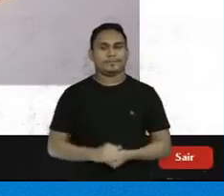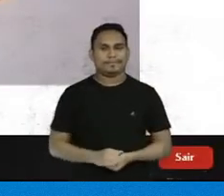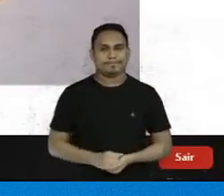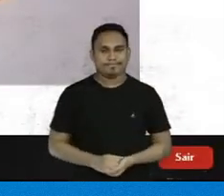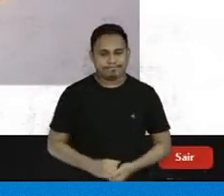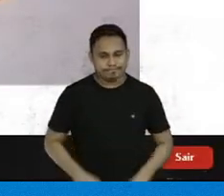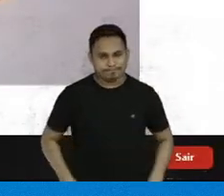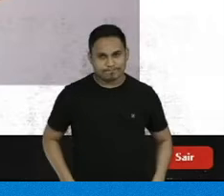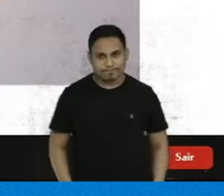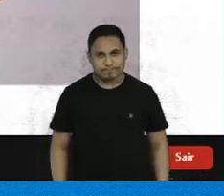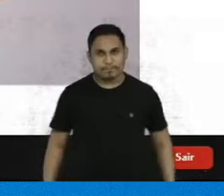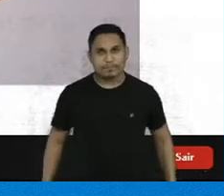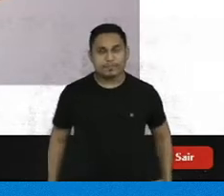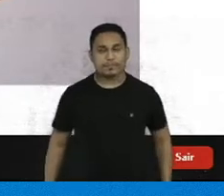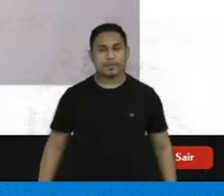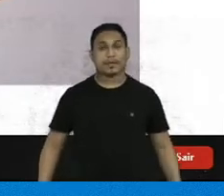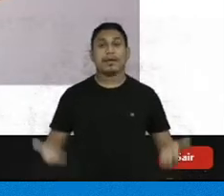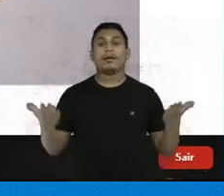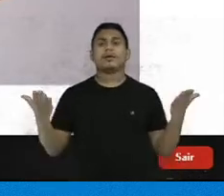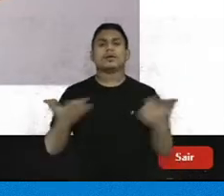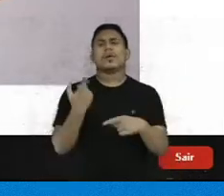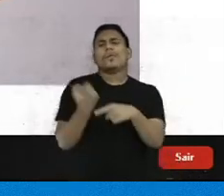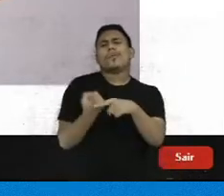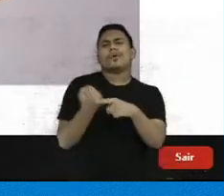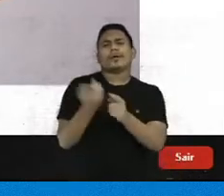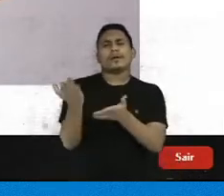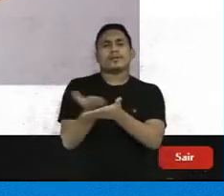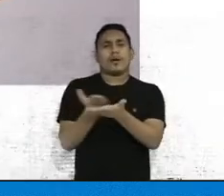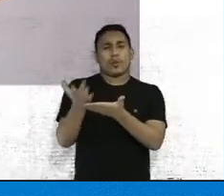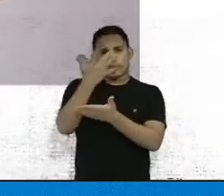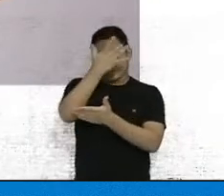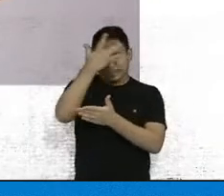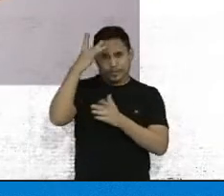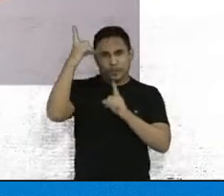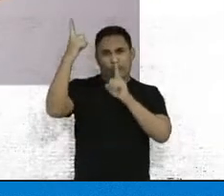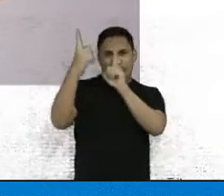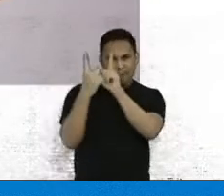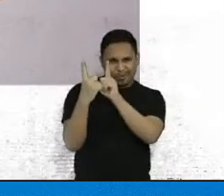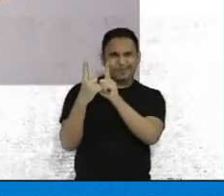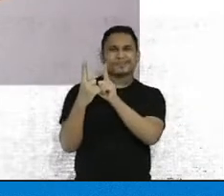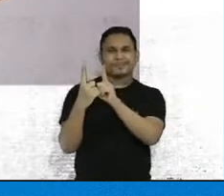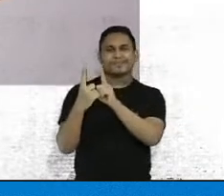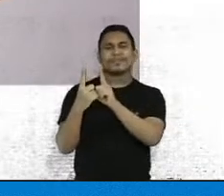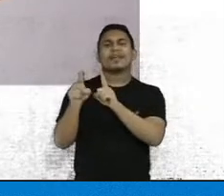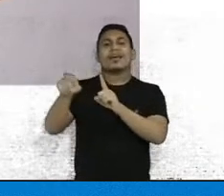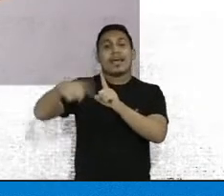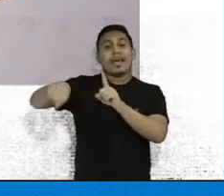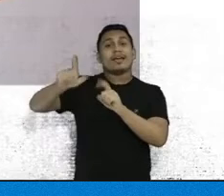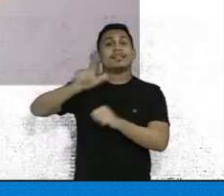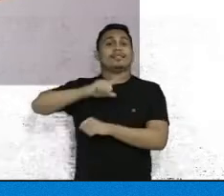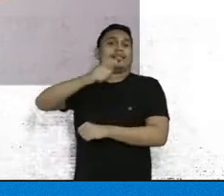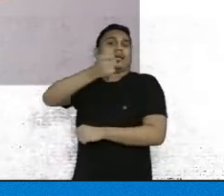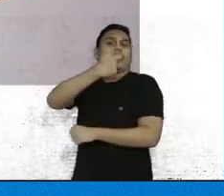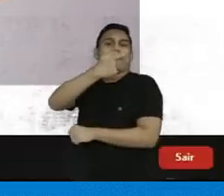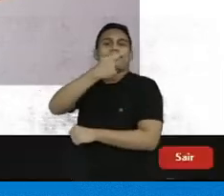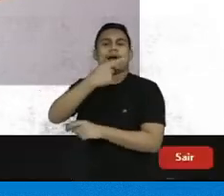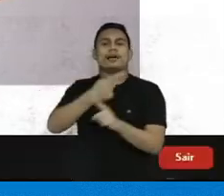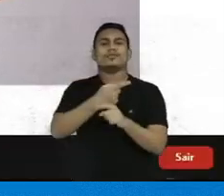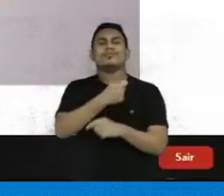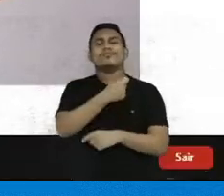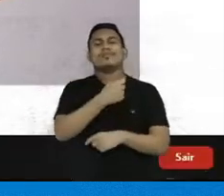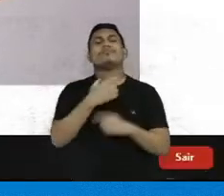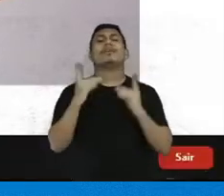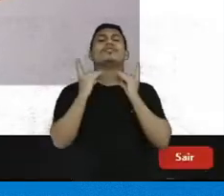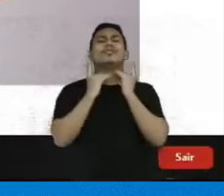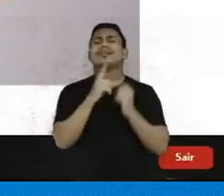Vamos aqui, assim, por que alguns pacientes que tomam remédio para tireoide, eles não se sentem bem? Porque muitos desses